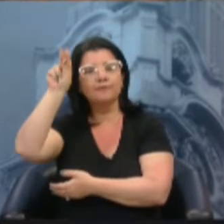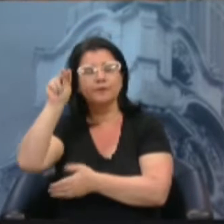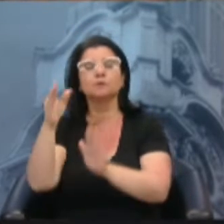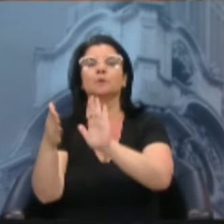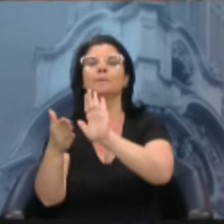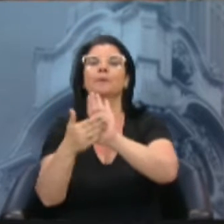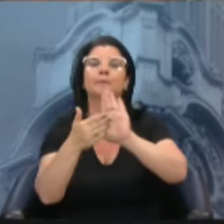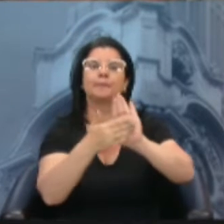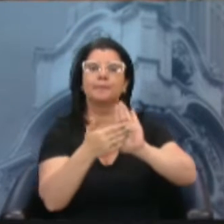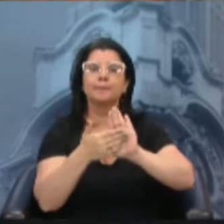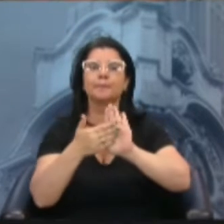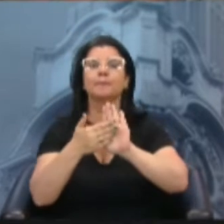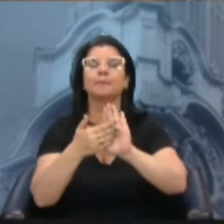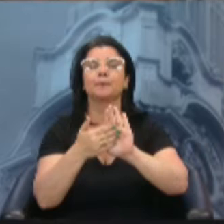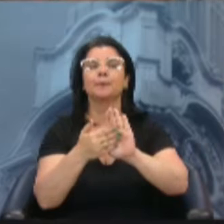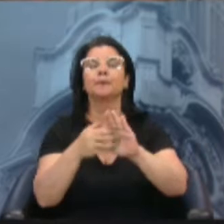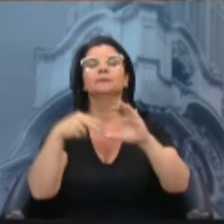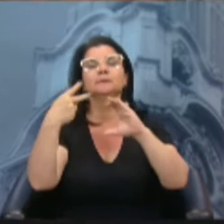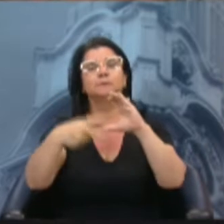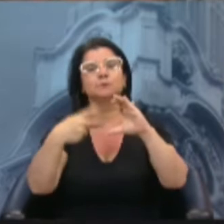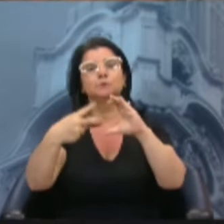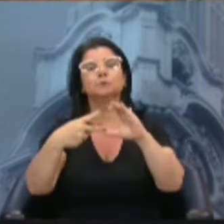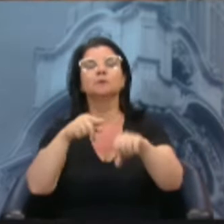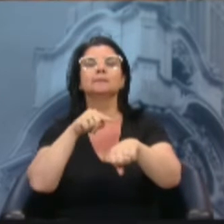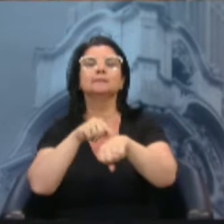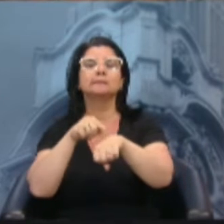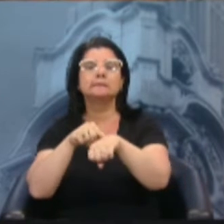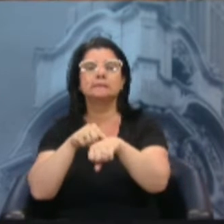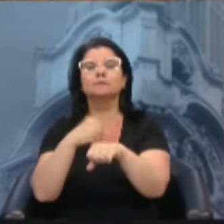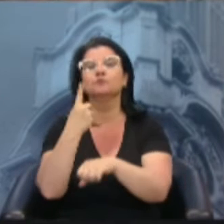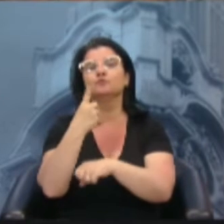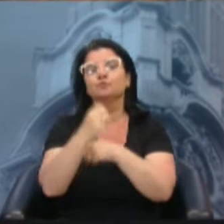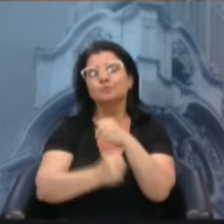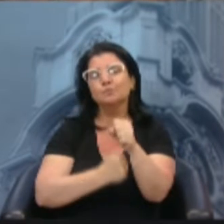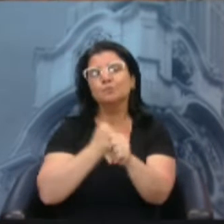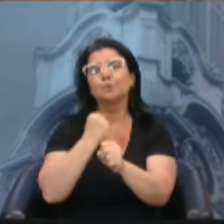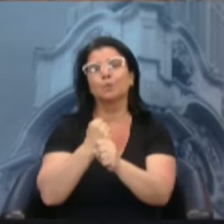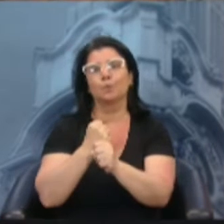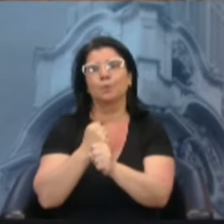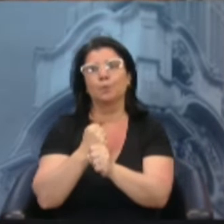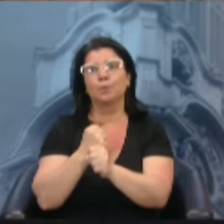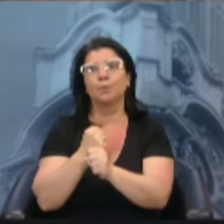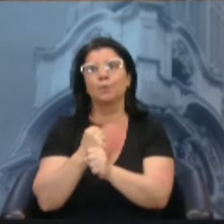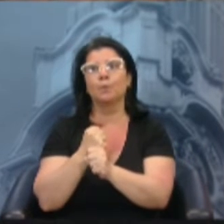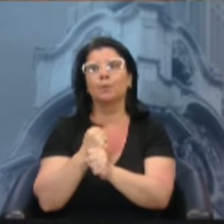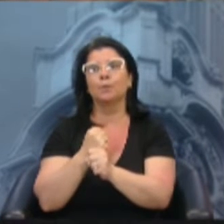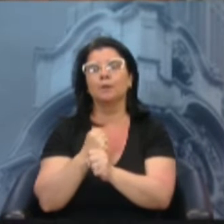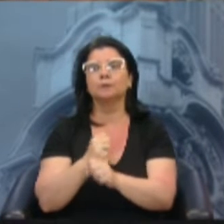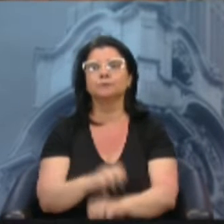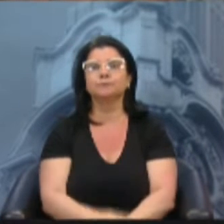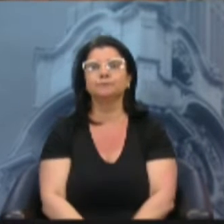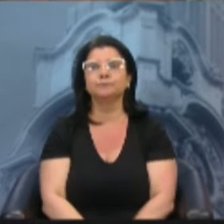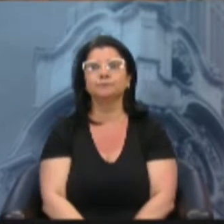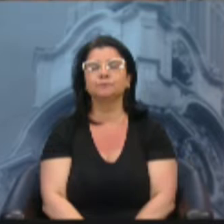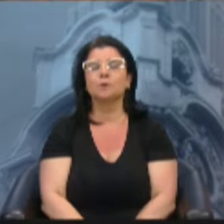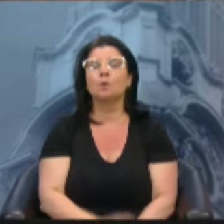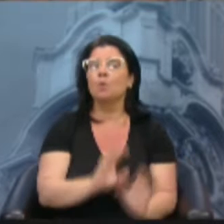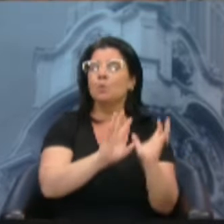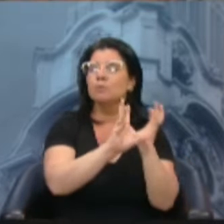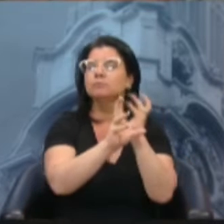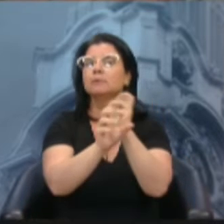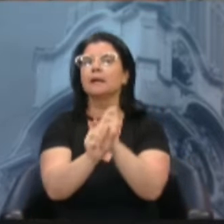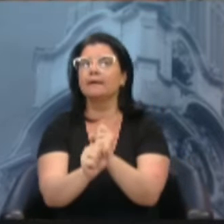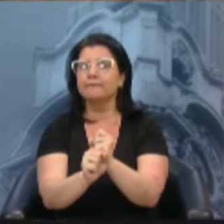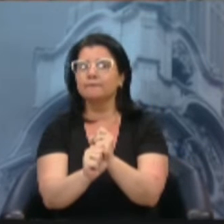Vereadores esses prazos bastante objetivos, prazo de 1 ano com a penalidade de revisão do